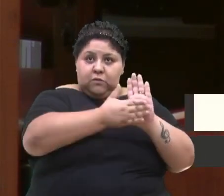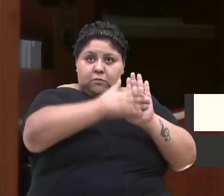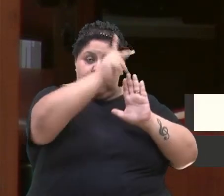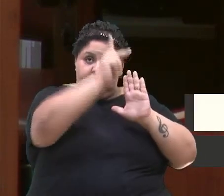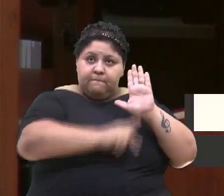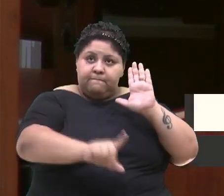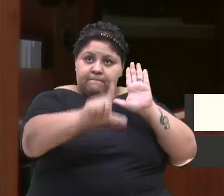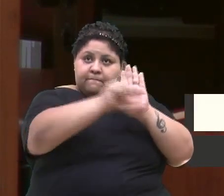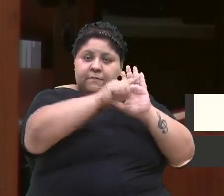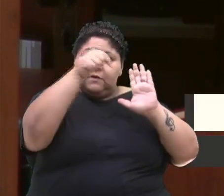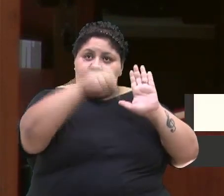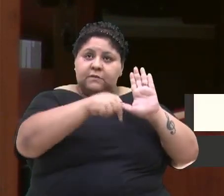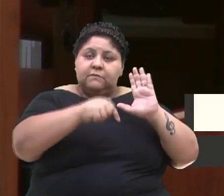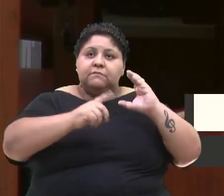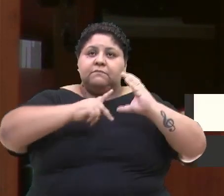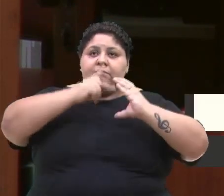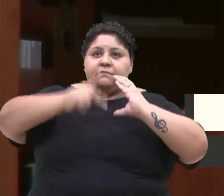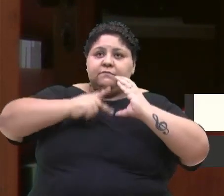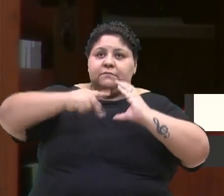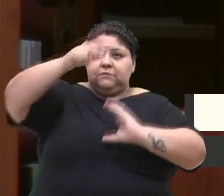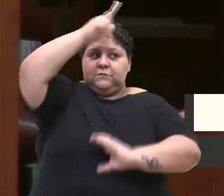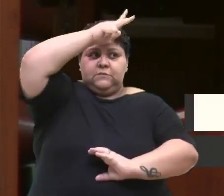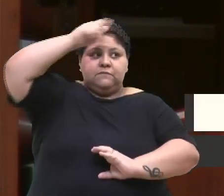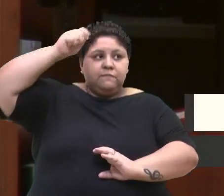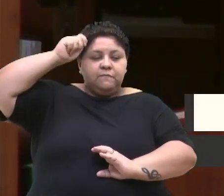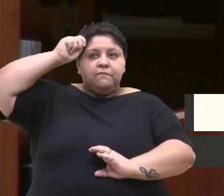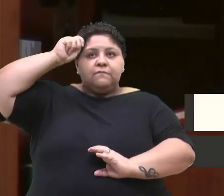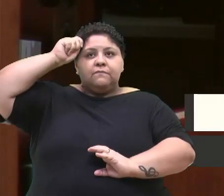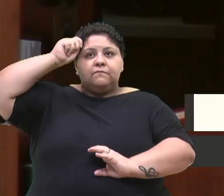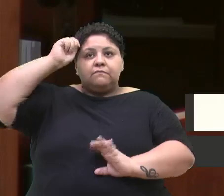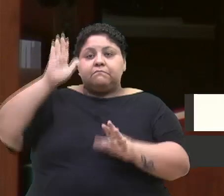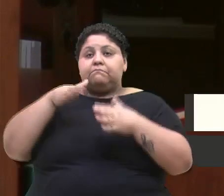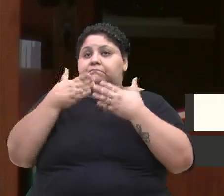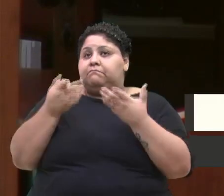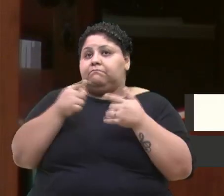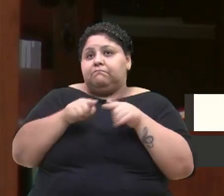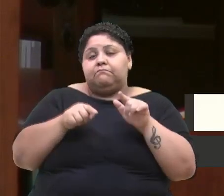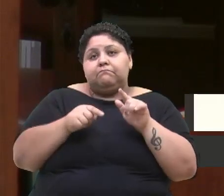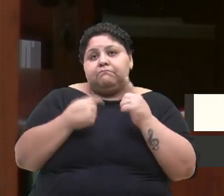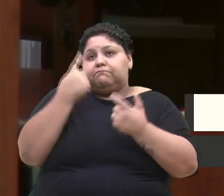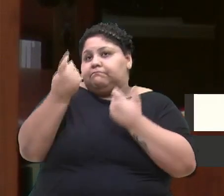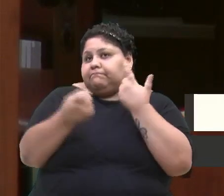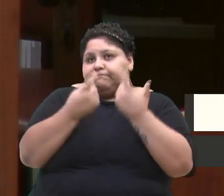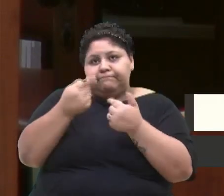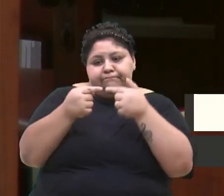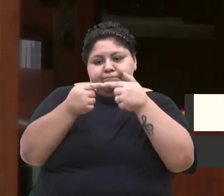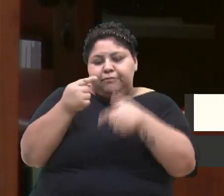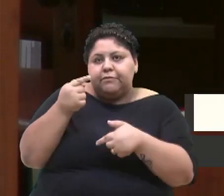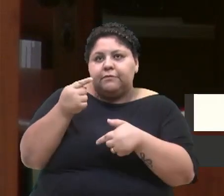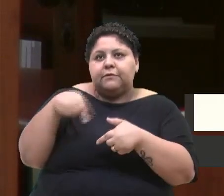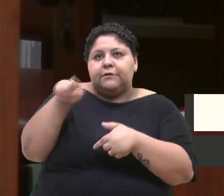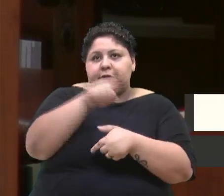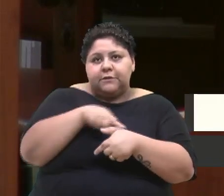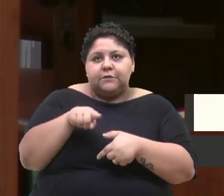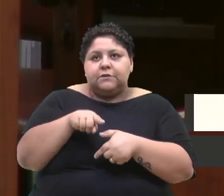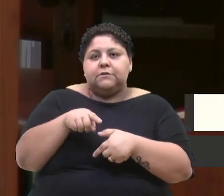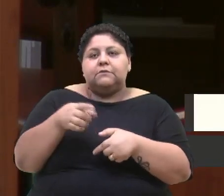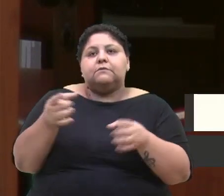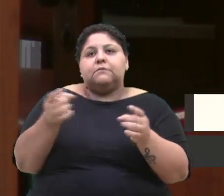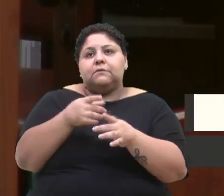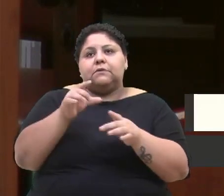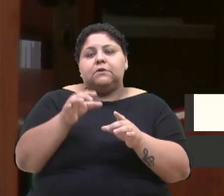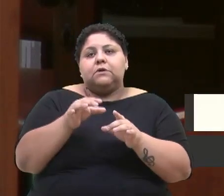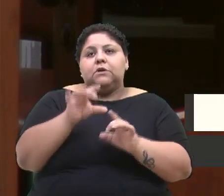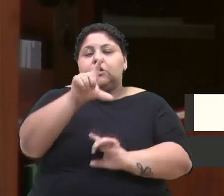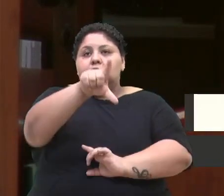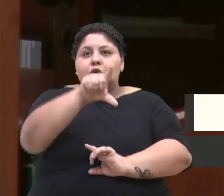lei aqui na Câmara Municipal de Caxias do Sul, porém, por algumas questões de inconstitucionalidade, a gente acabou optando por